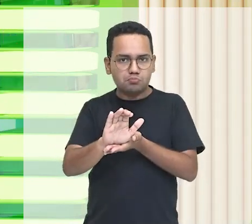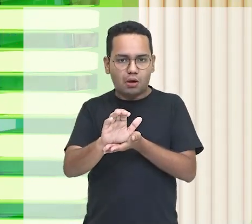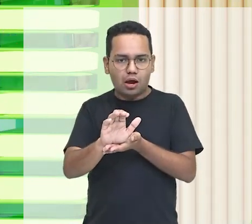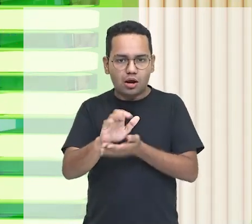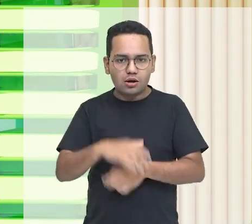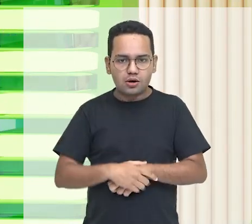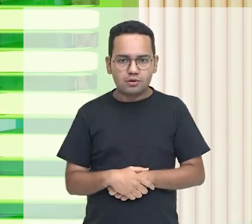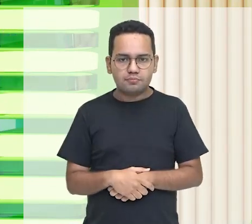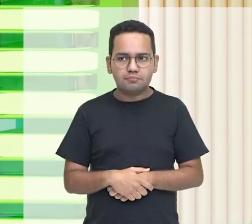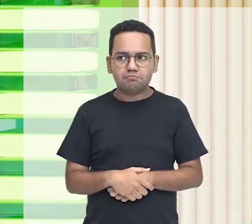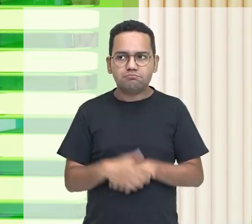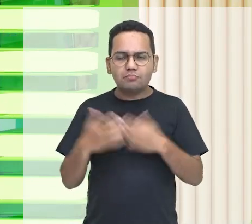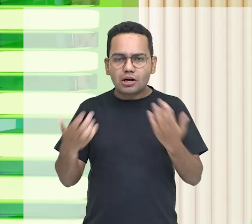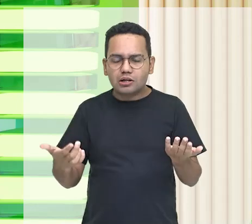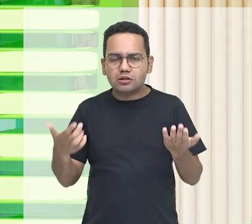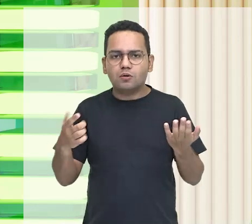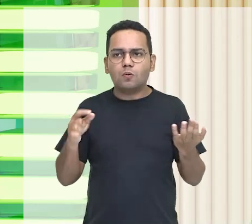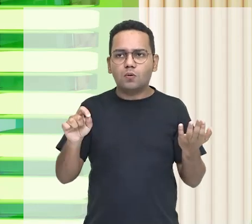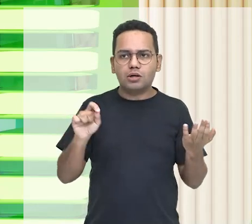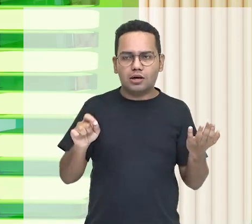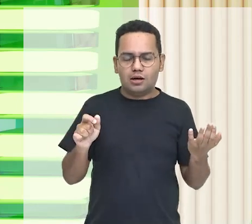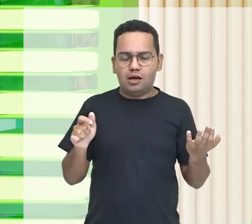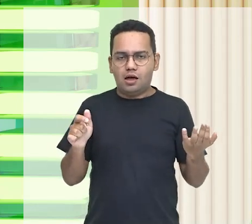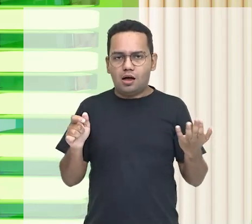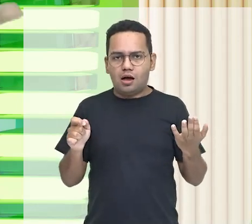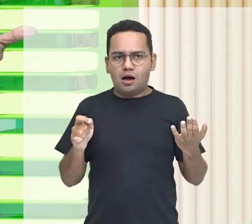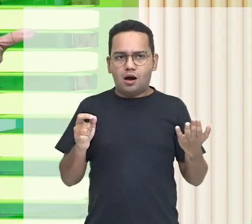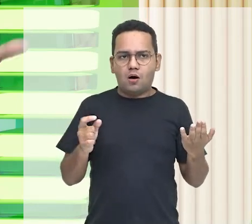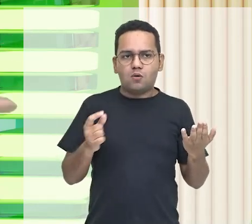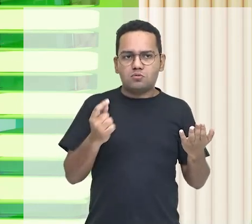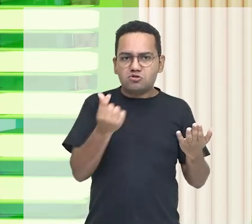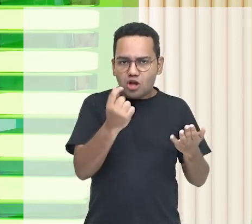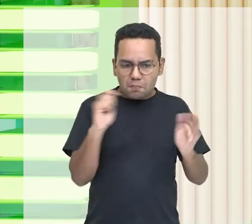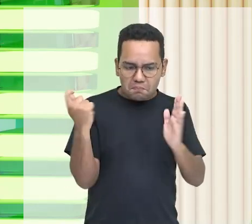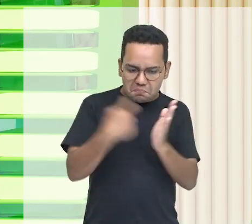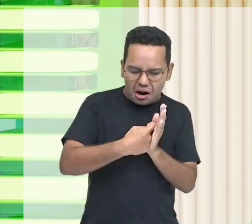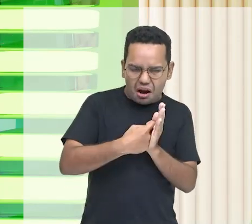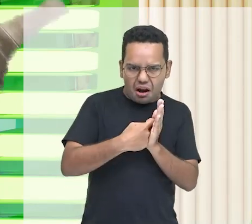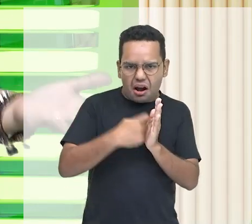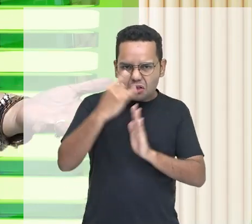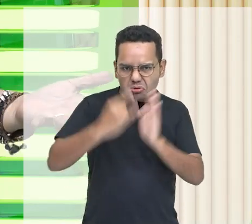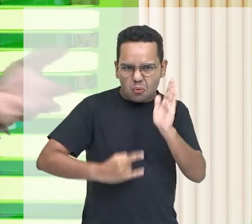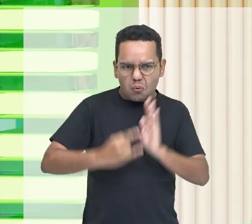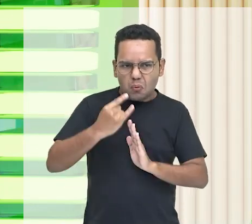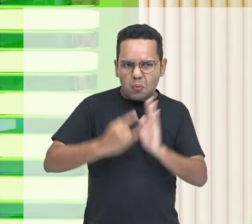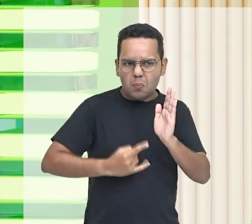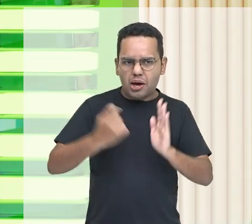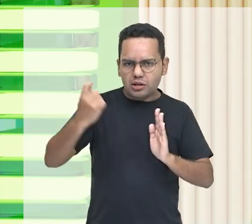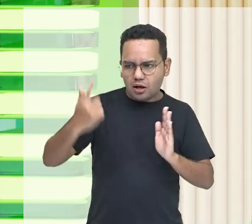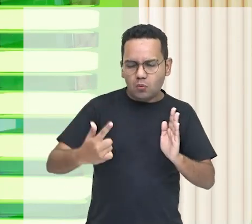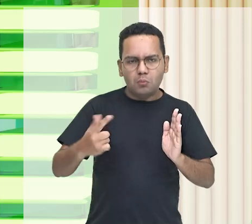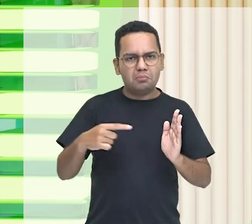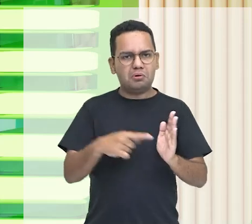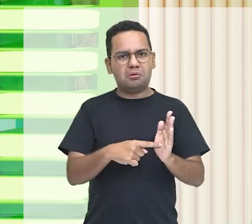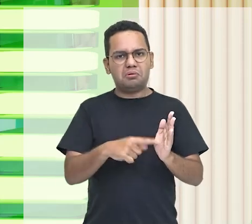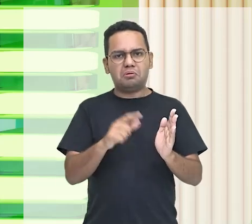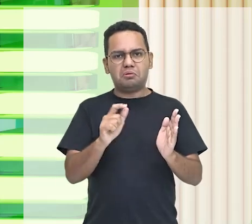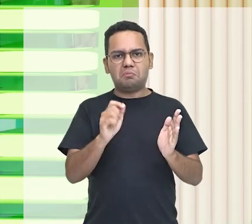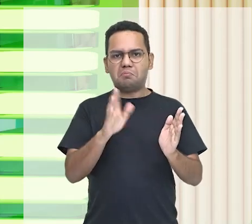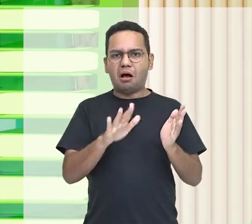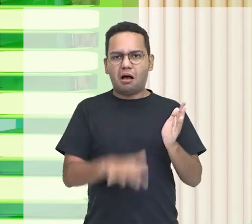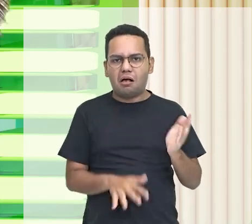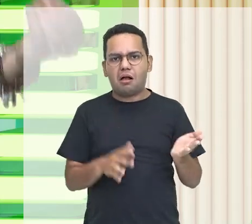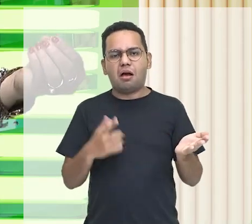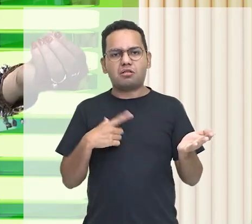final, a conta de energia se torna mais barata. Mas e quando você olha de imediato, você percebe aí que é